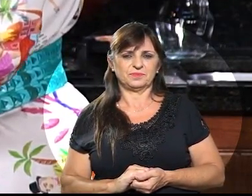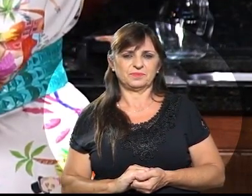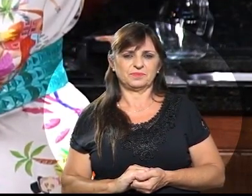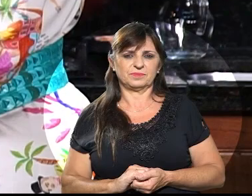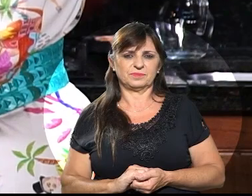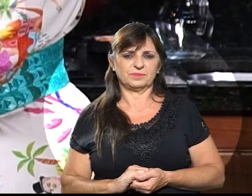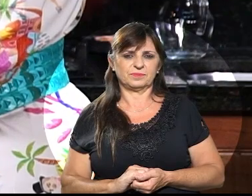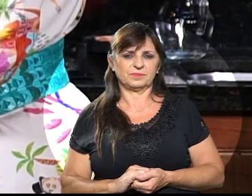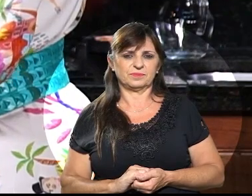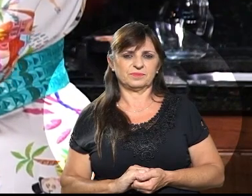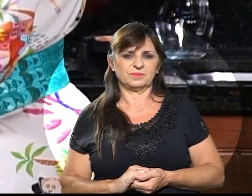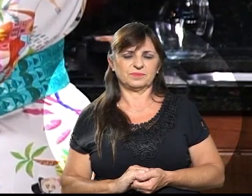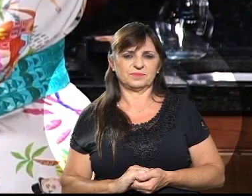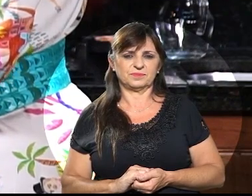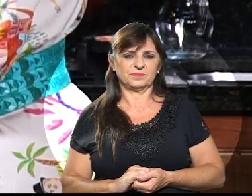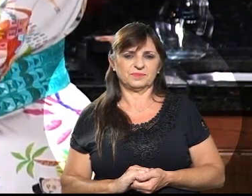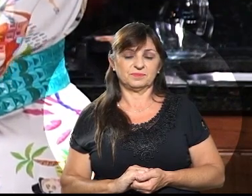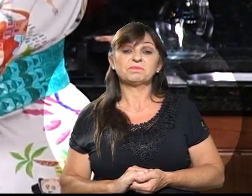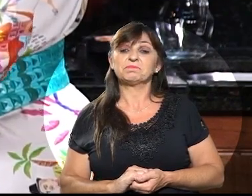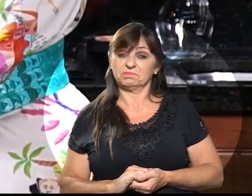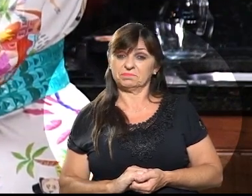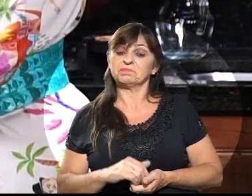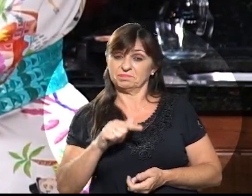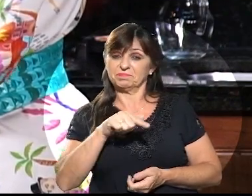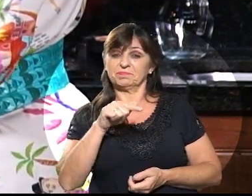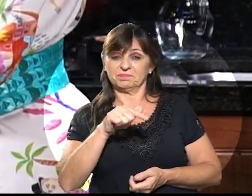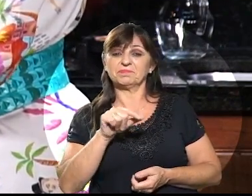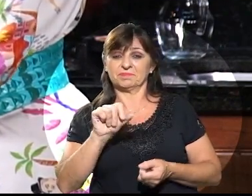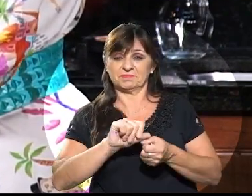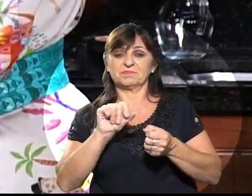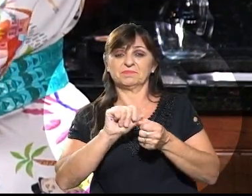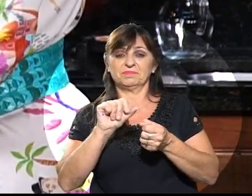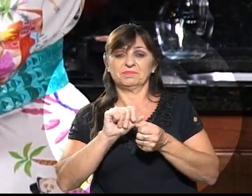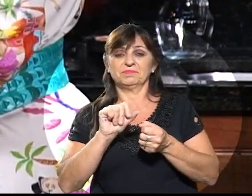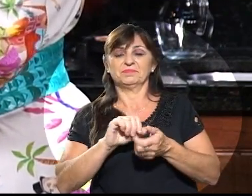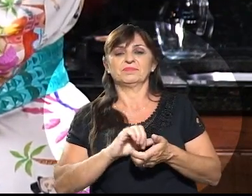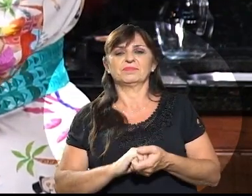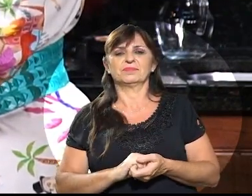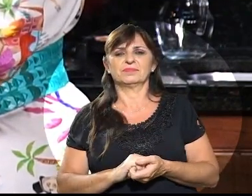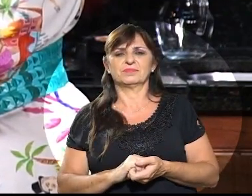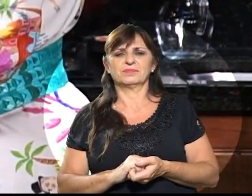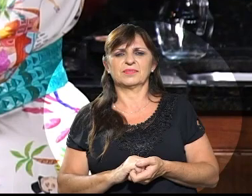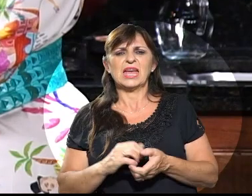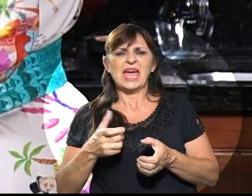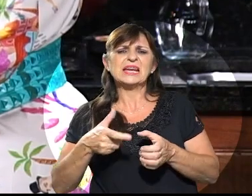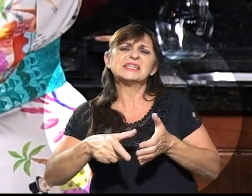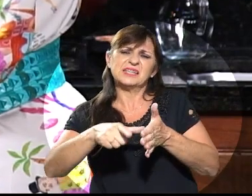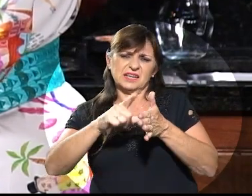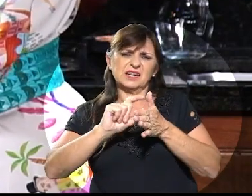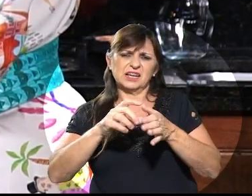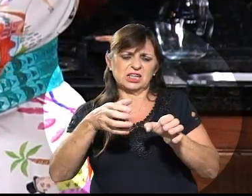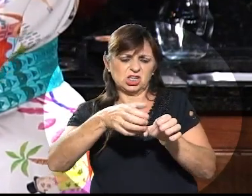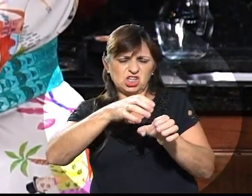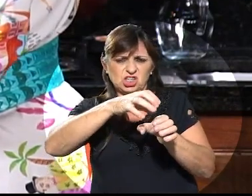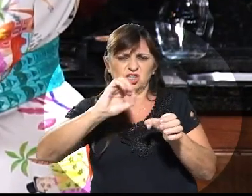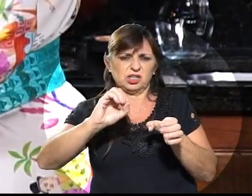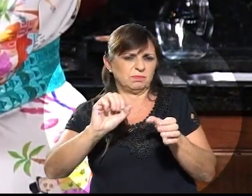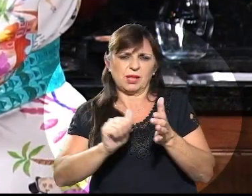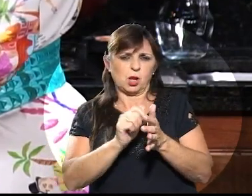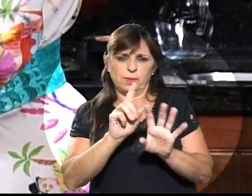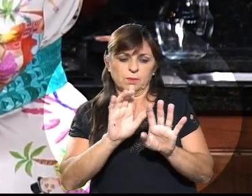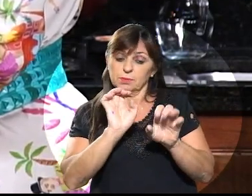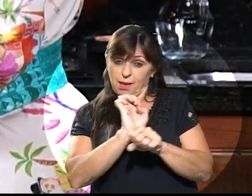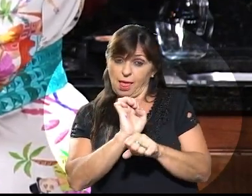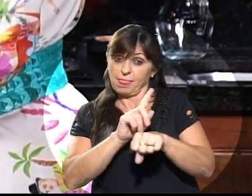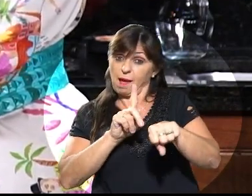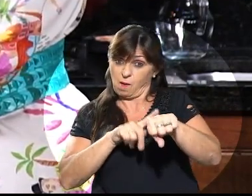Ah, isso que eu queria ter feito. Já era para ter feito. É, mas é que se tira, já deixa... Já não fica mais a... É. Olha aí, um